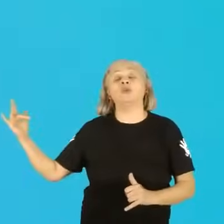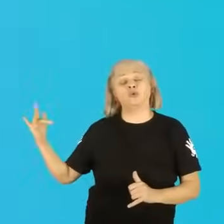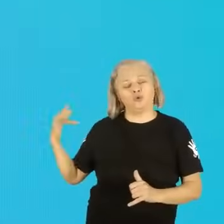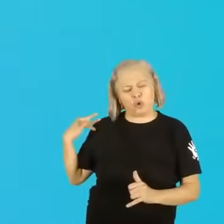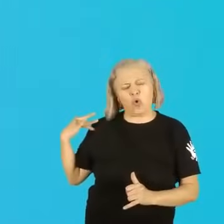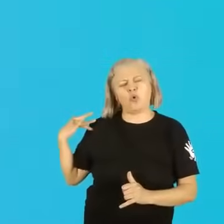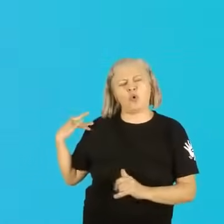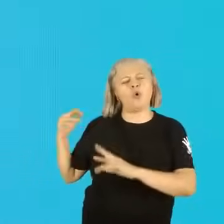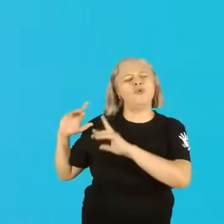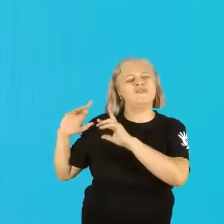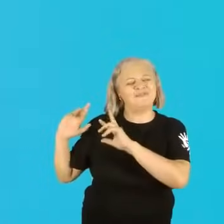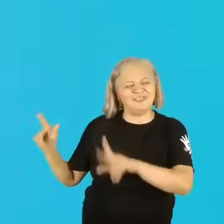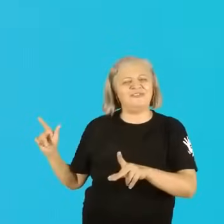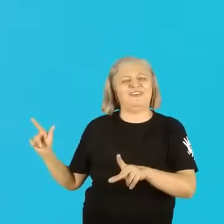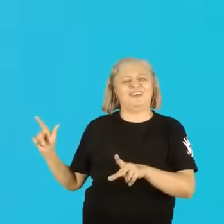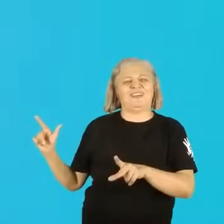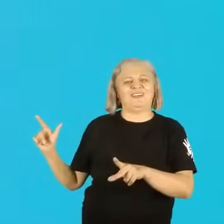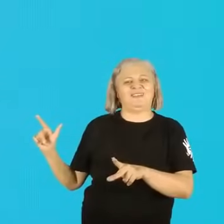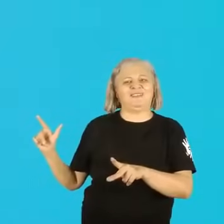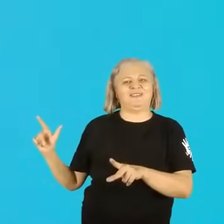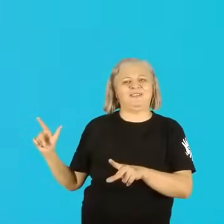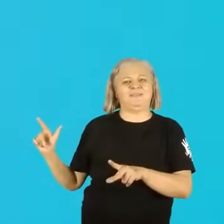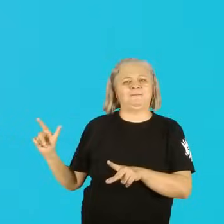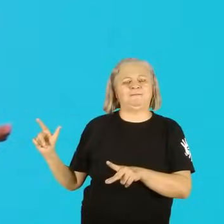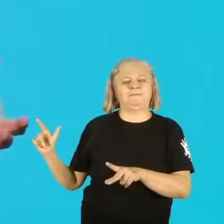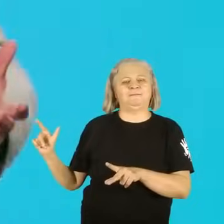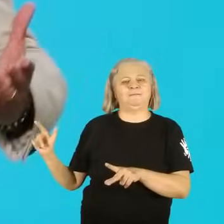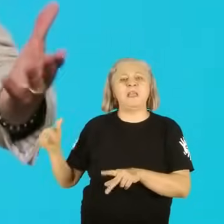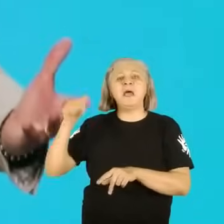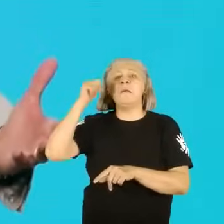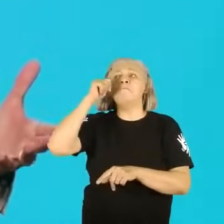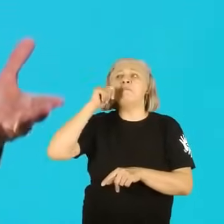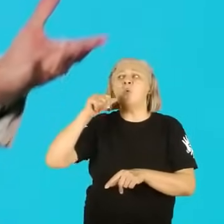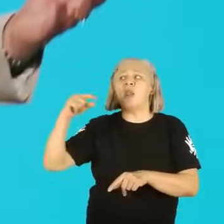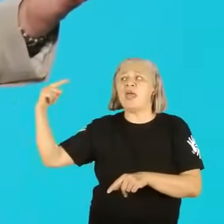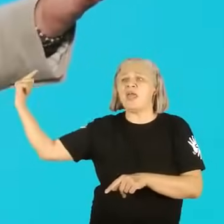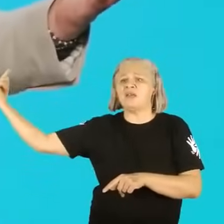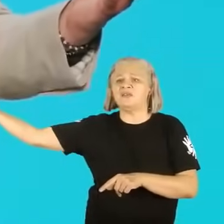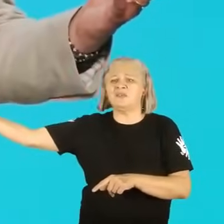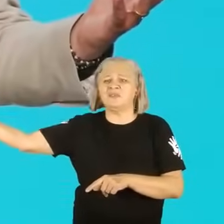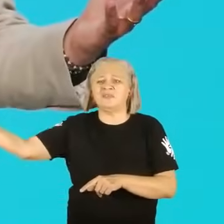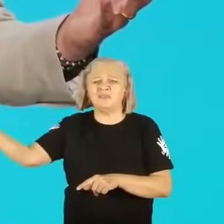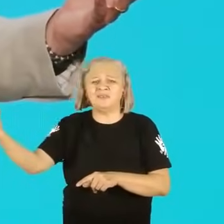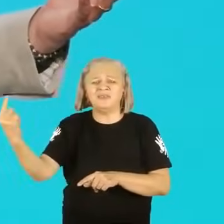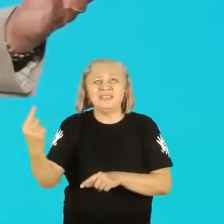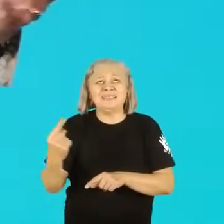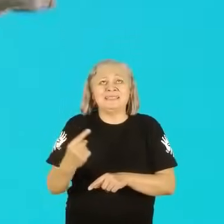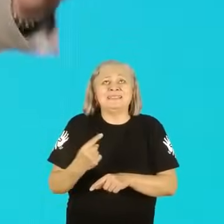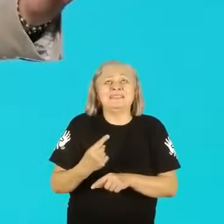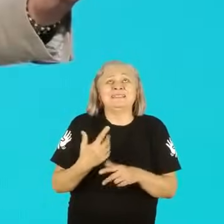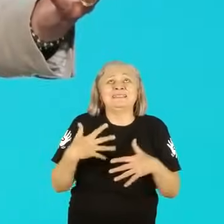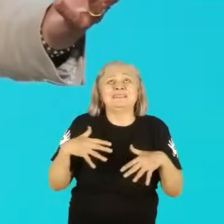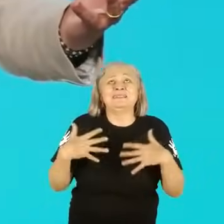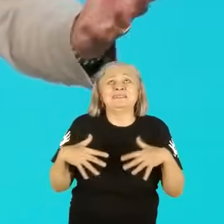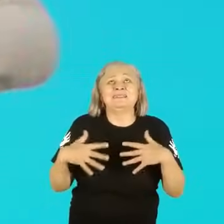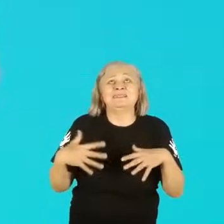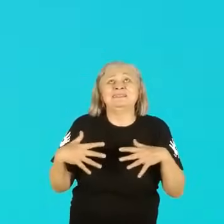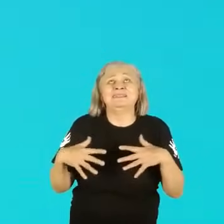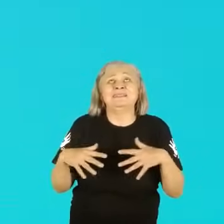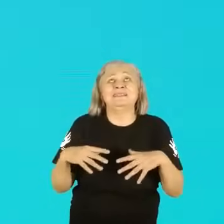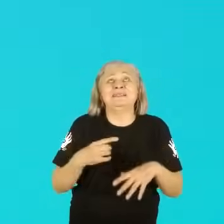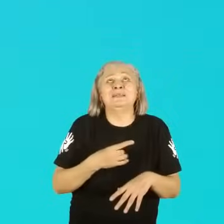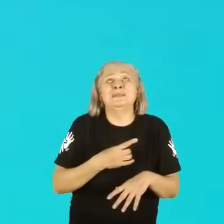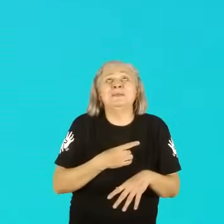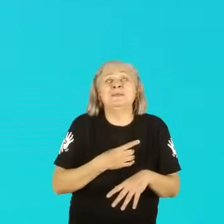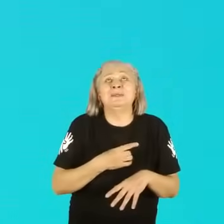me tocou de uma forma diferente. Essa mulher vem, ela se identifica assustada, trêmula,